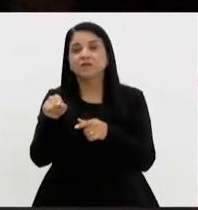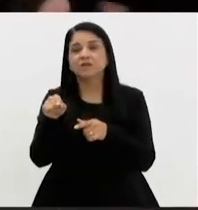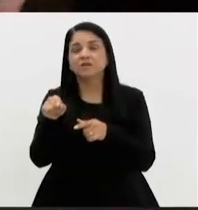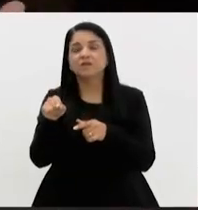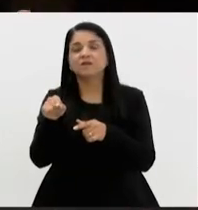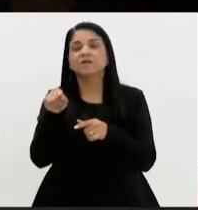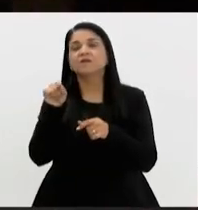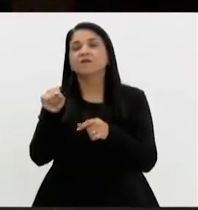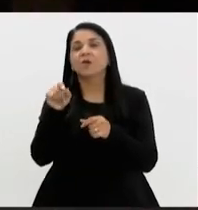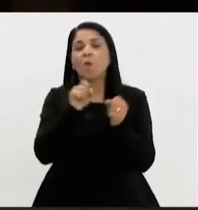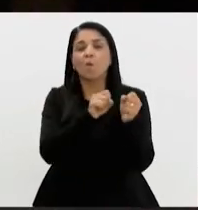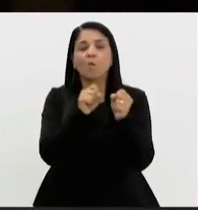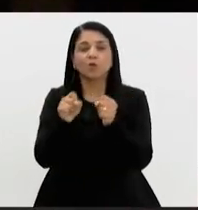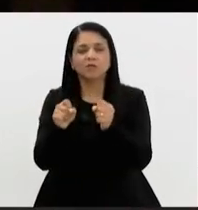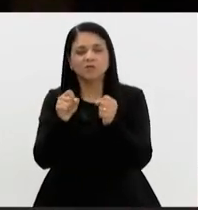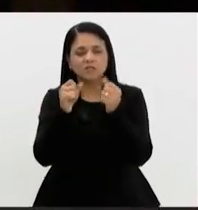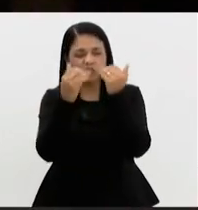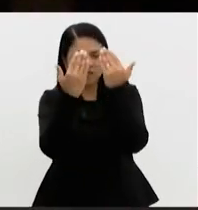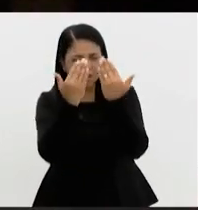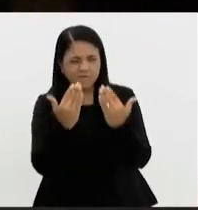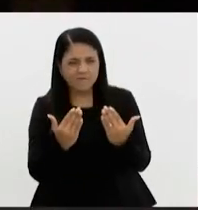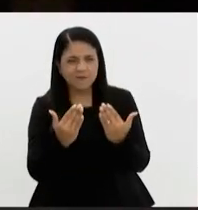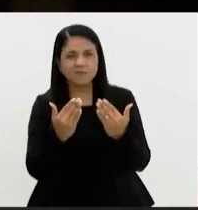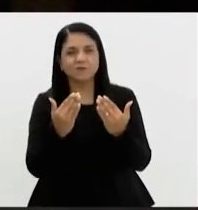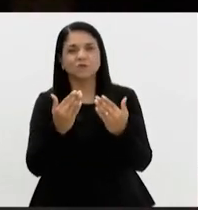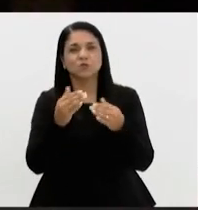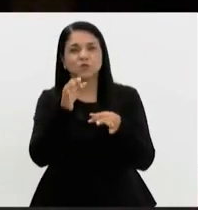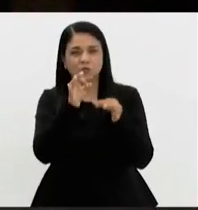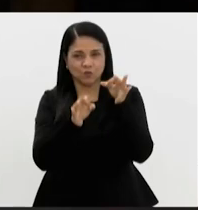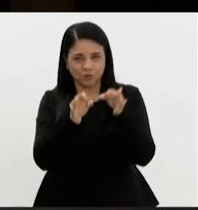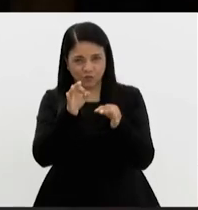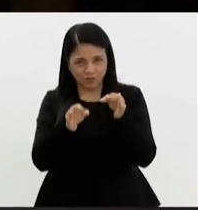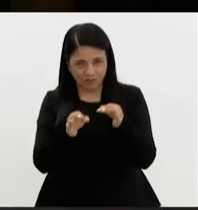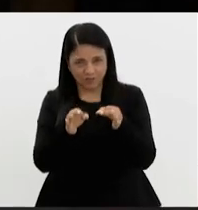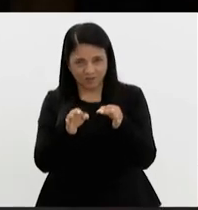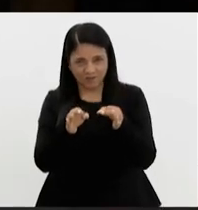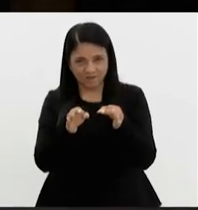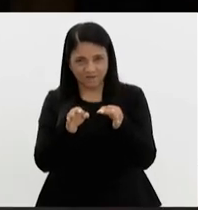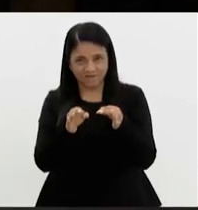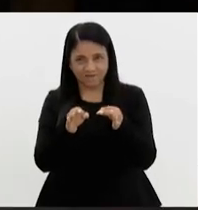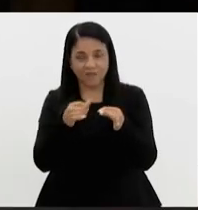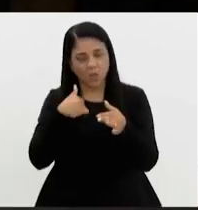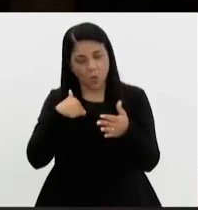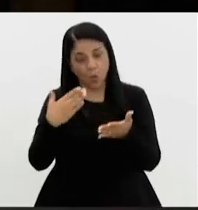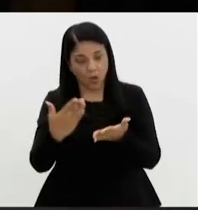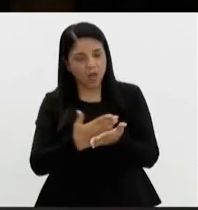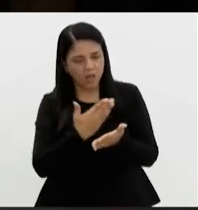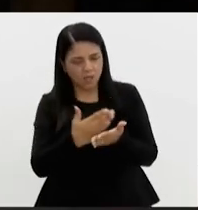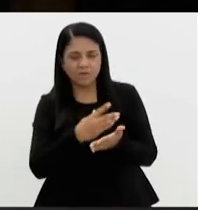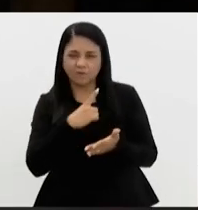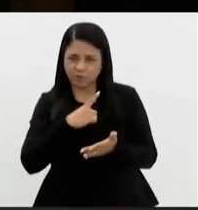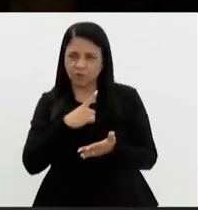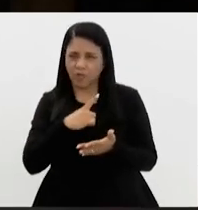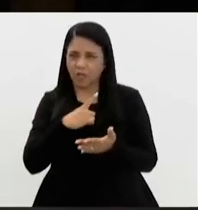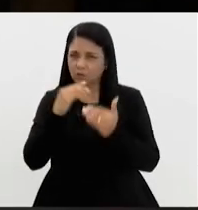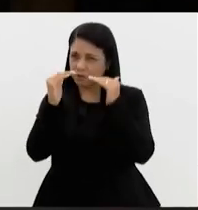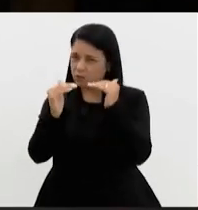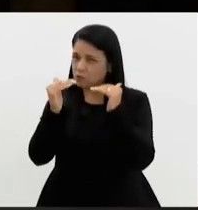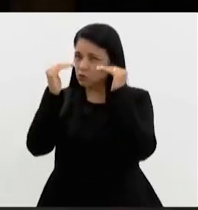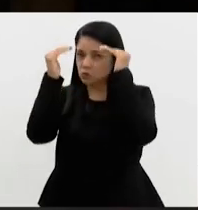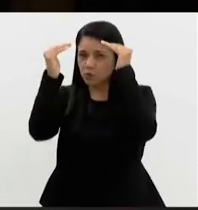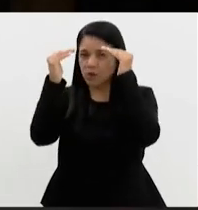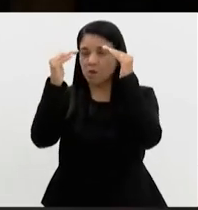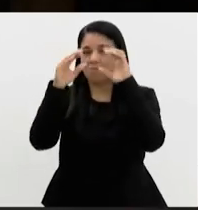review que é o poder de revisão judicial quem puder me dar a honra de ser eu tenho um livro sobre a suprema Corte dos Estados Unidos que o